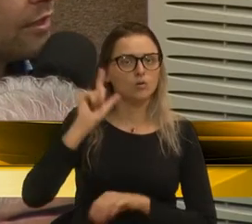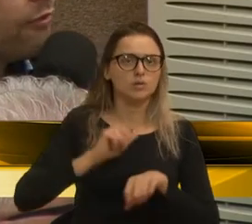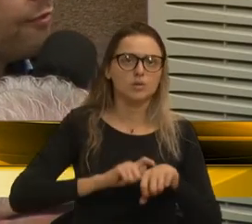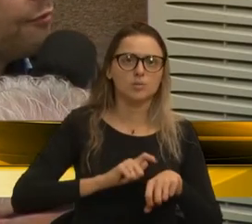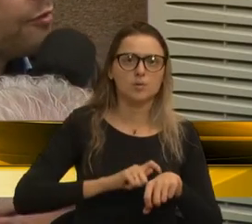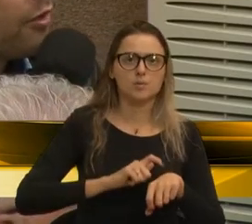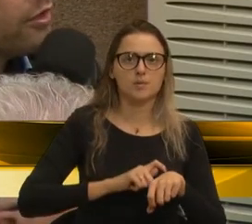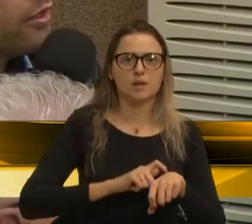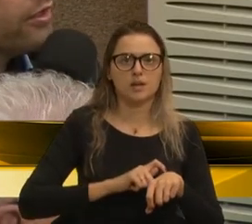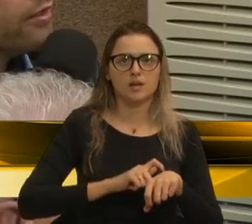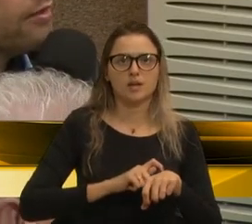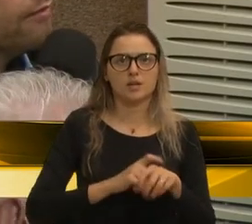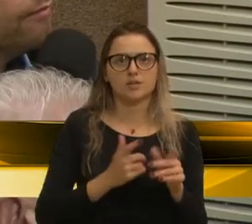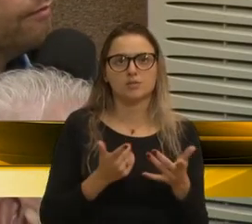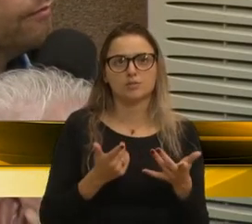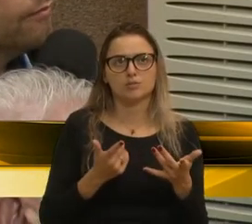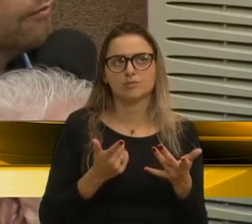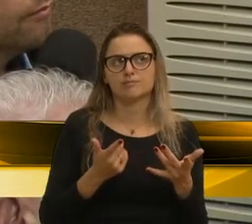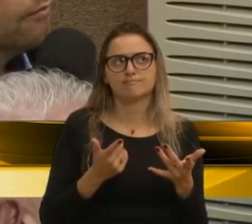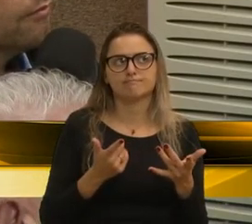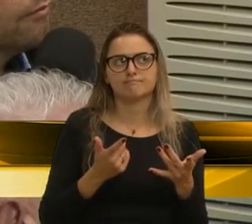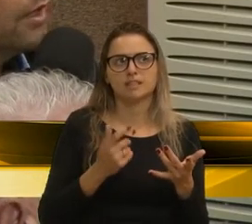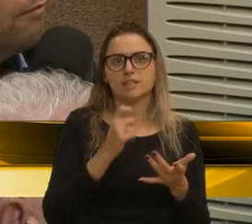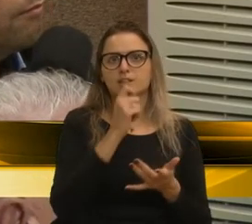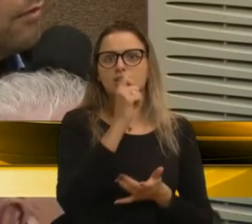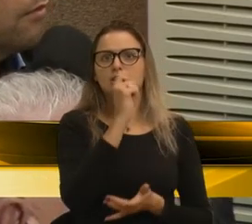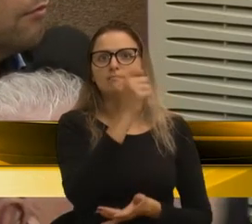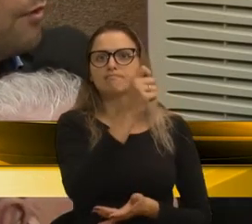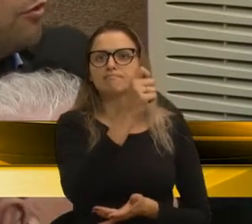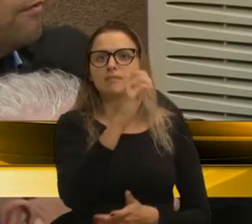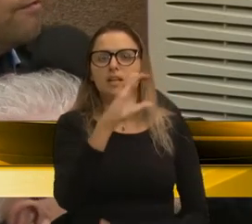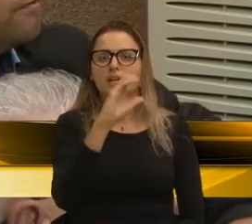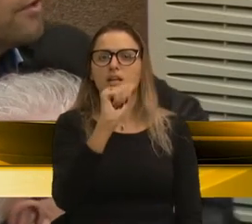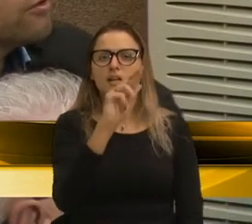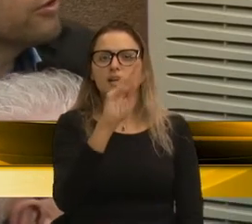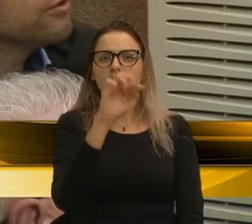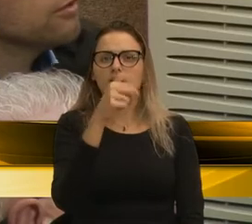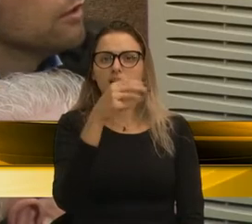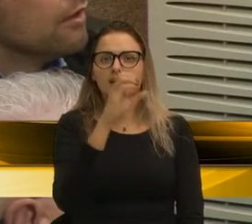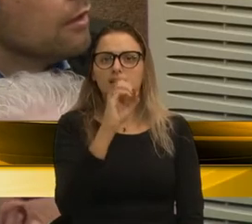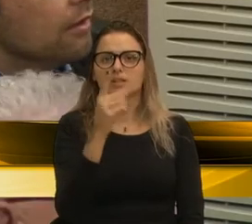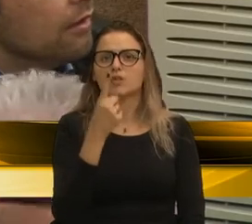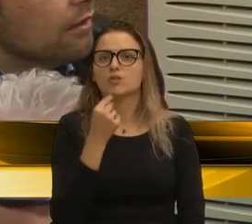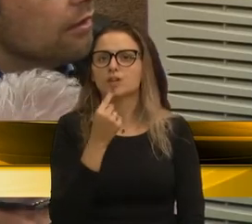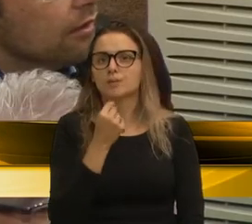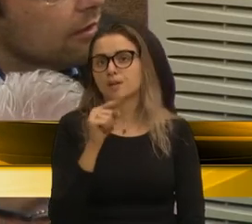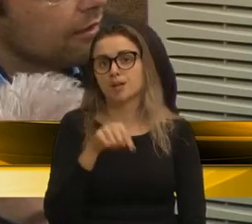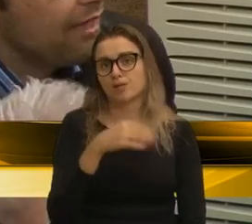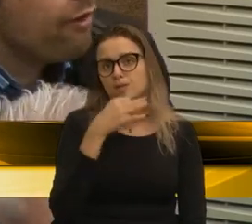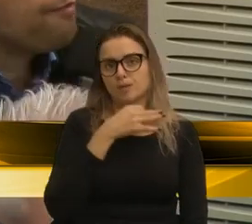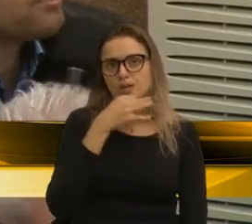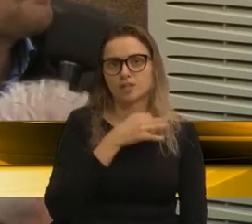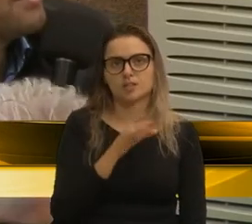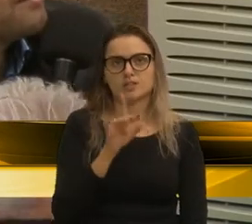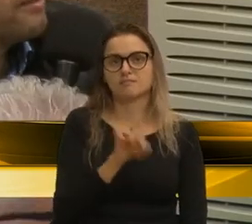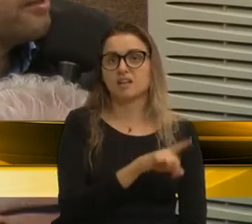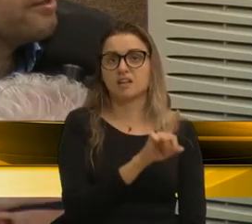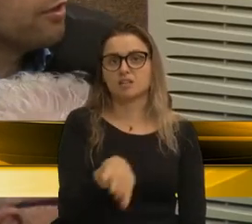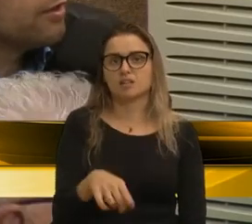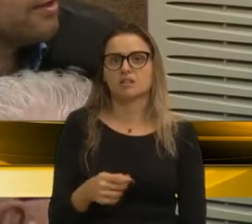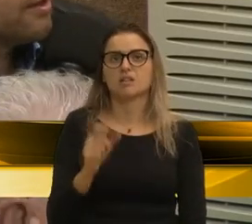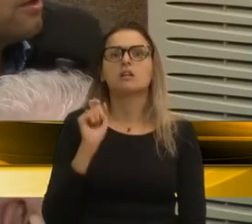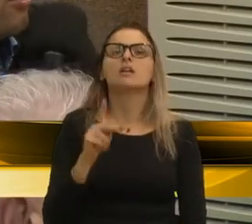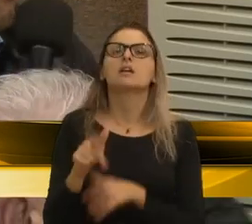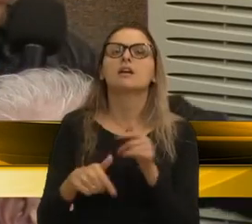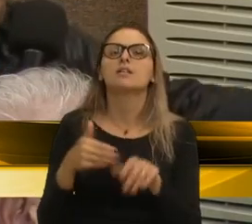dar o cartão vermelho para o Esporte de Caxias. Né? Acabou, está excluído. Quem vai participar da Secretaria de